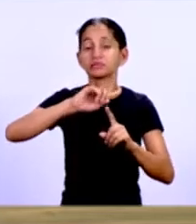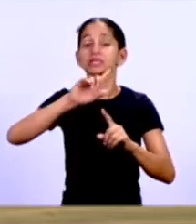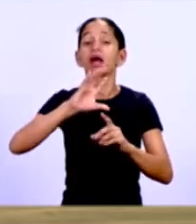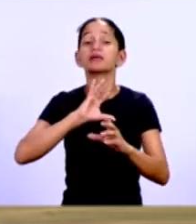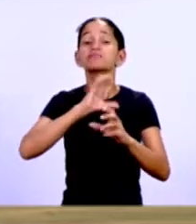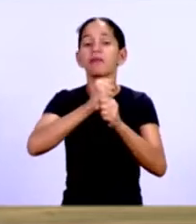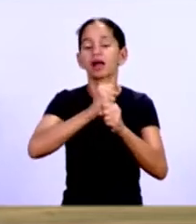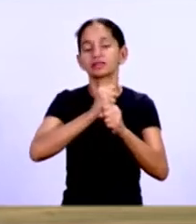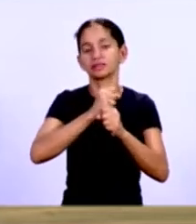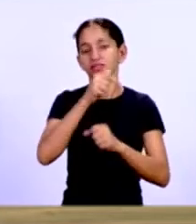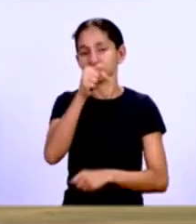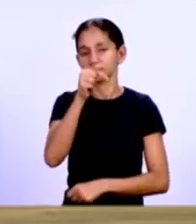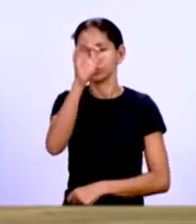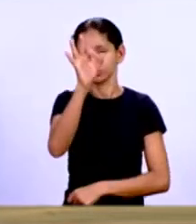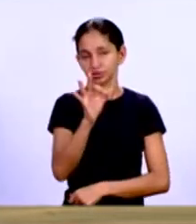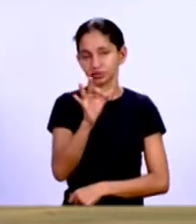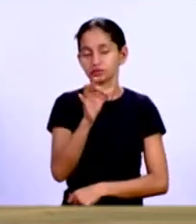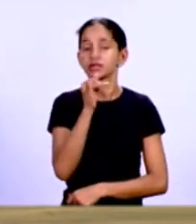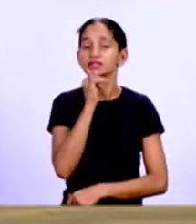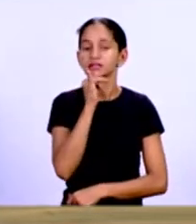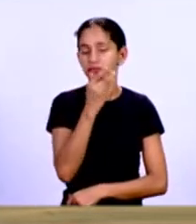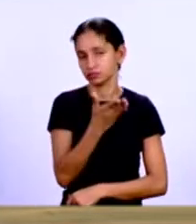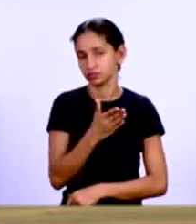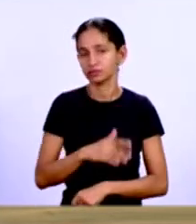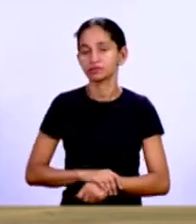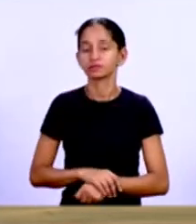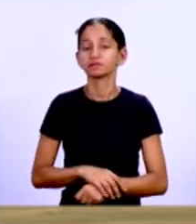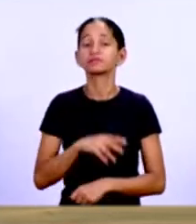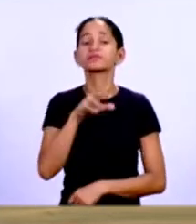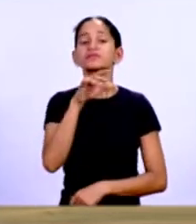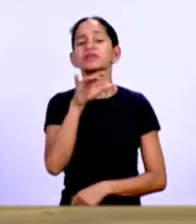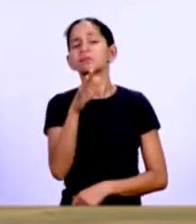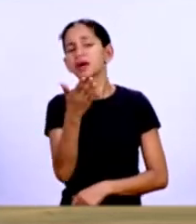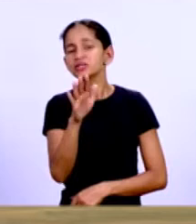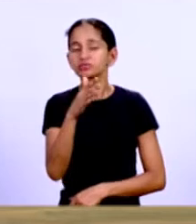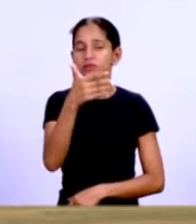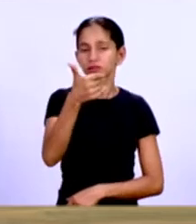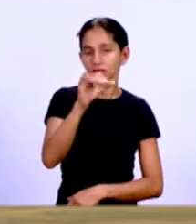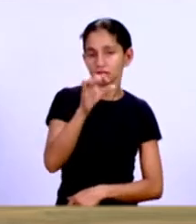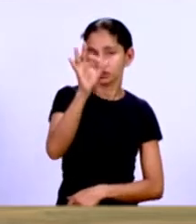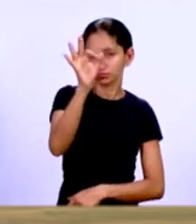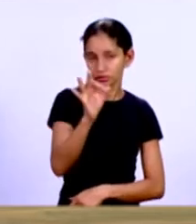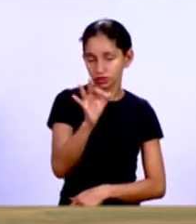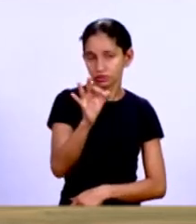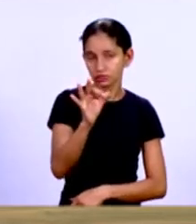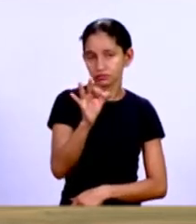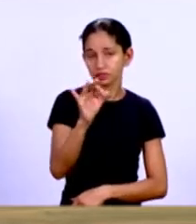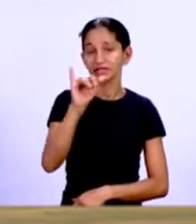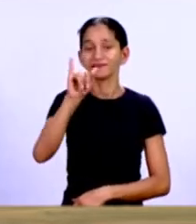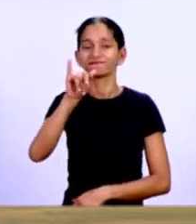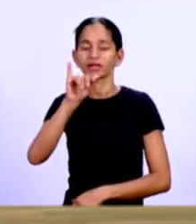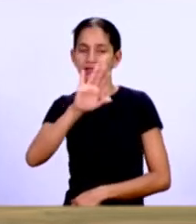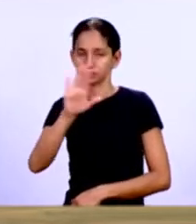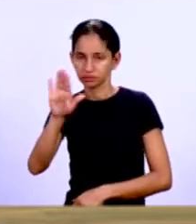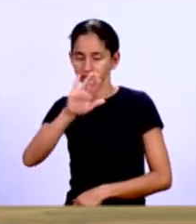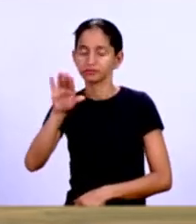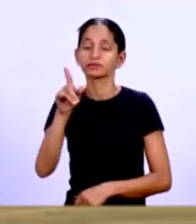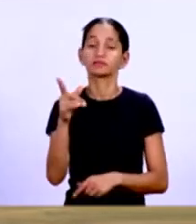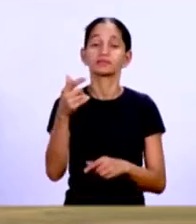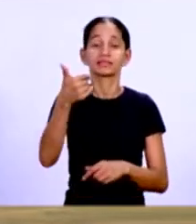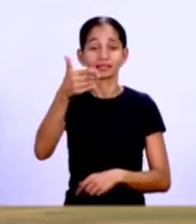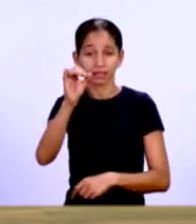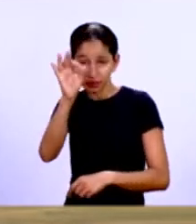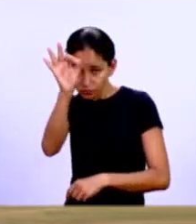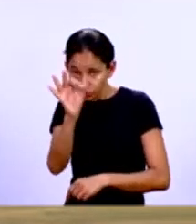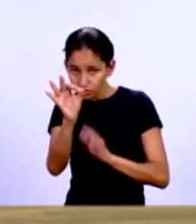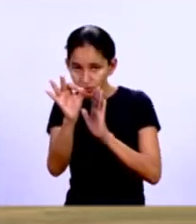7%. Então, só para exemplificar, vamos imaginar que a inflação dê 10% no ano. Então, no final do ano, esse investimento que você